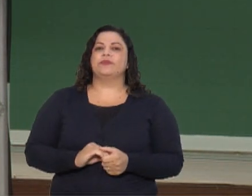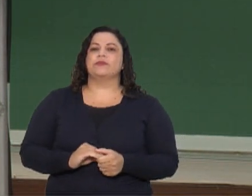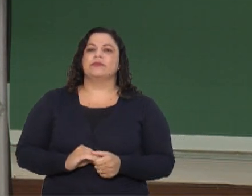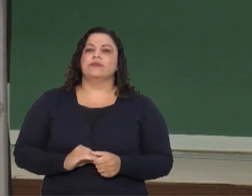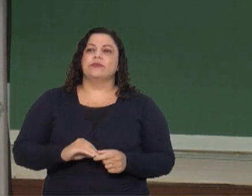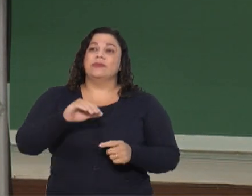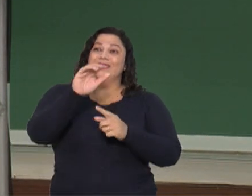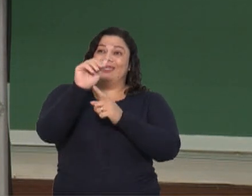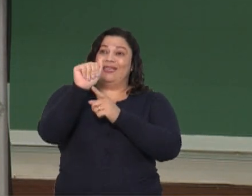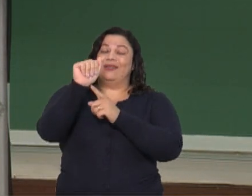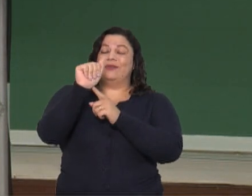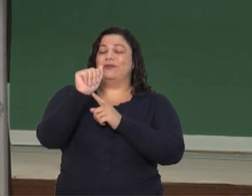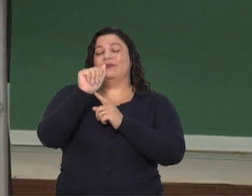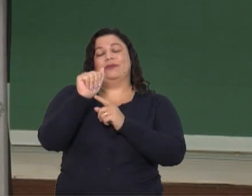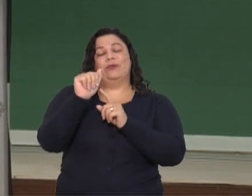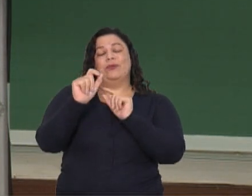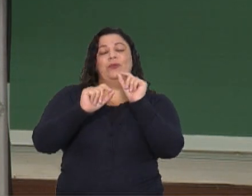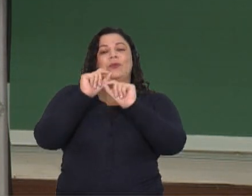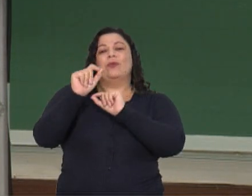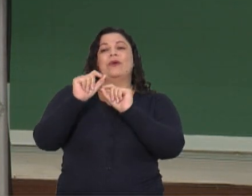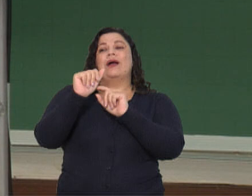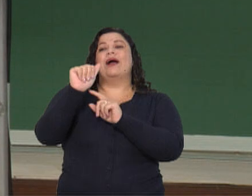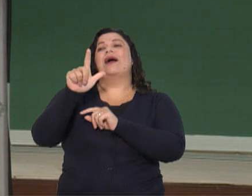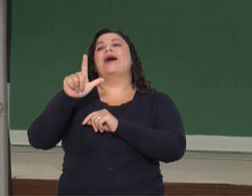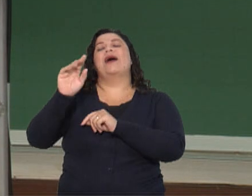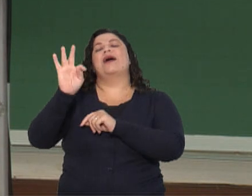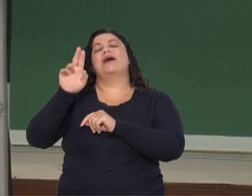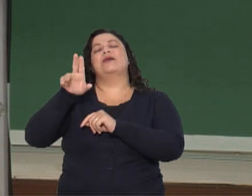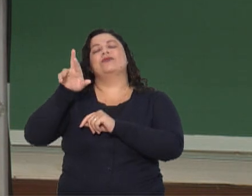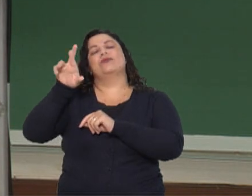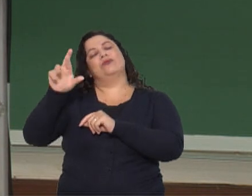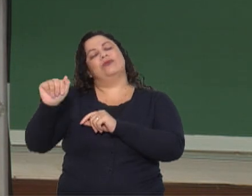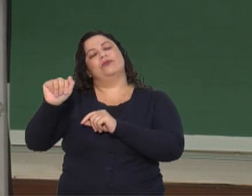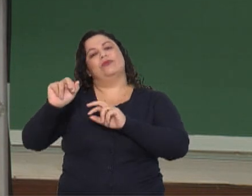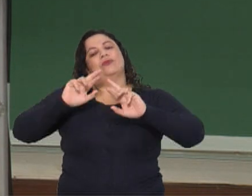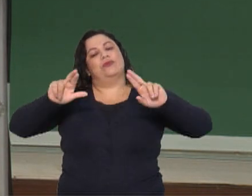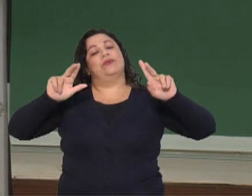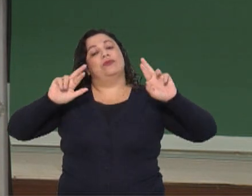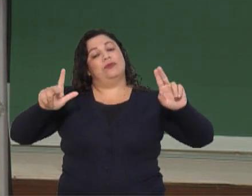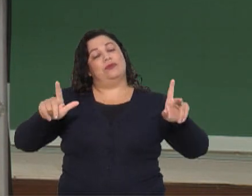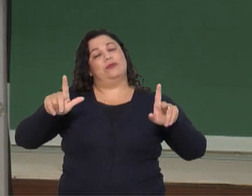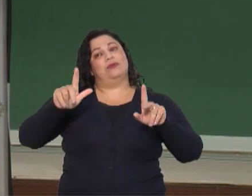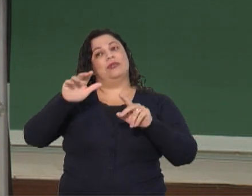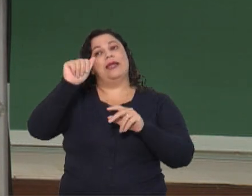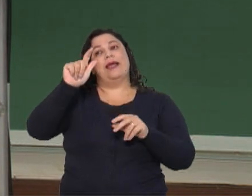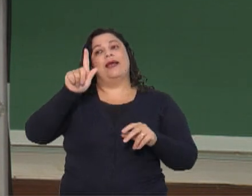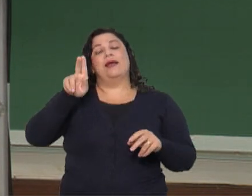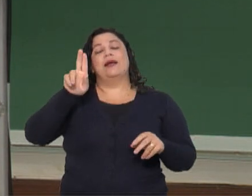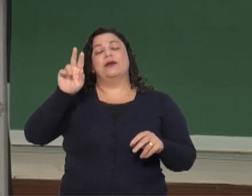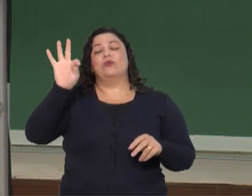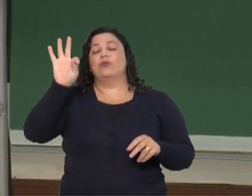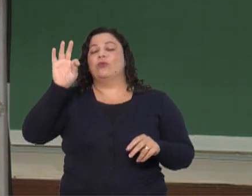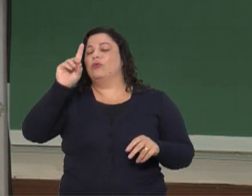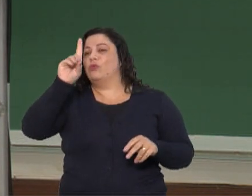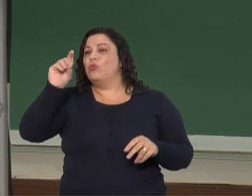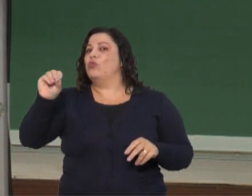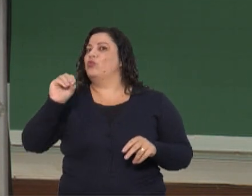agudos e os graves, o ritmo, ele tem mais a ver com o tempo dos sons,